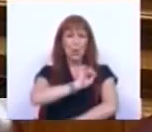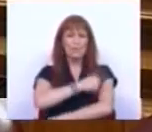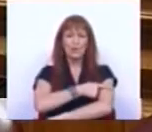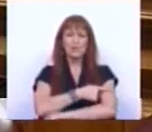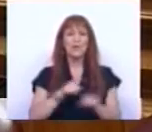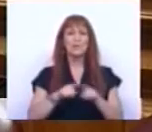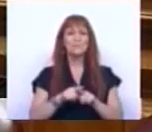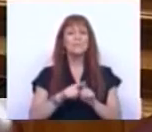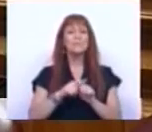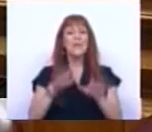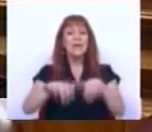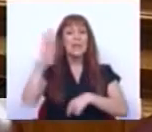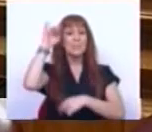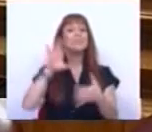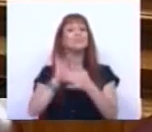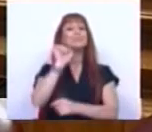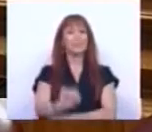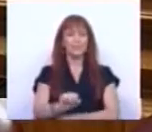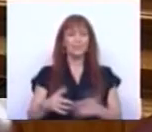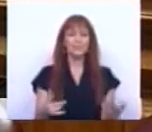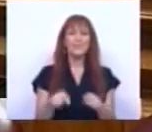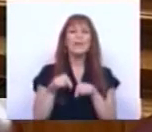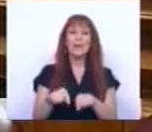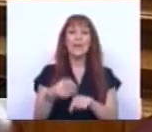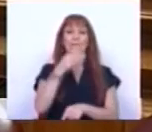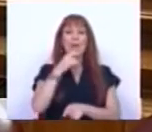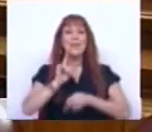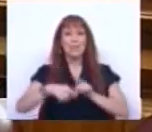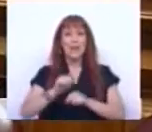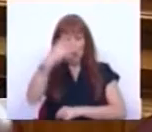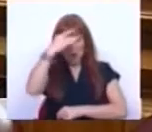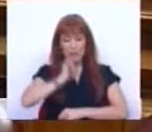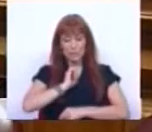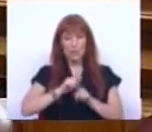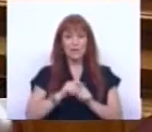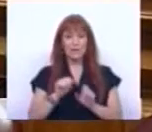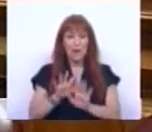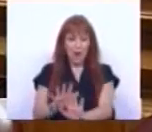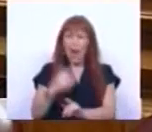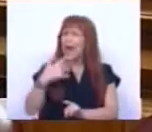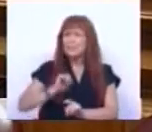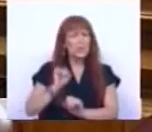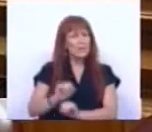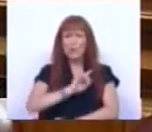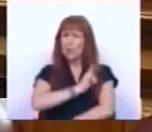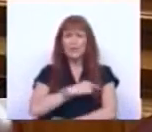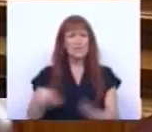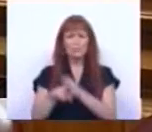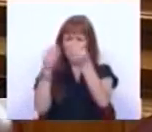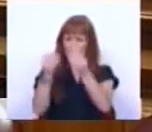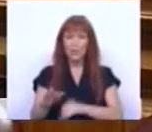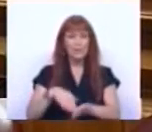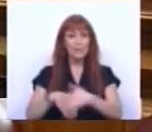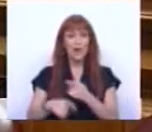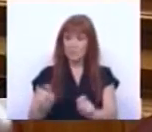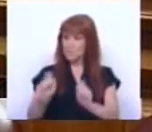competências reservadas da Assembleia da República. E no caso, falamos até, a nosso ver, de reserva absoluta de competência legislativa,